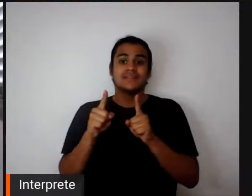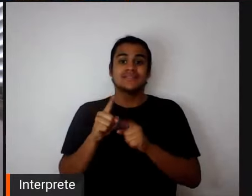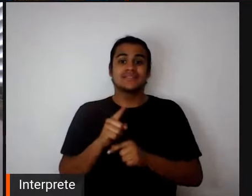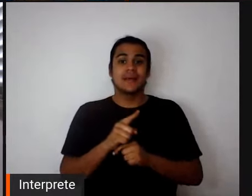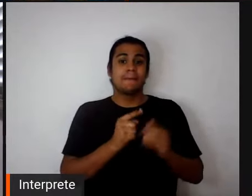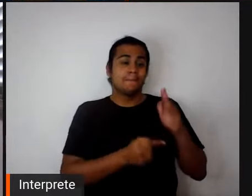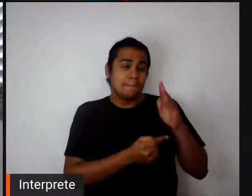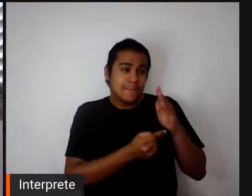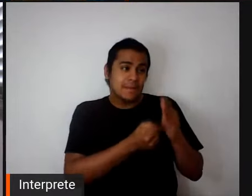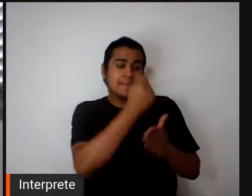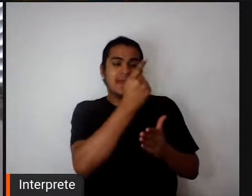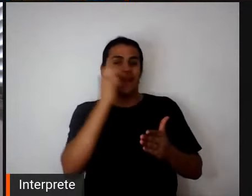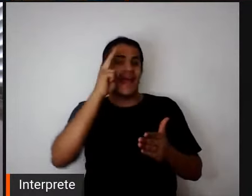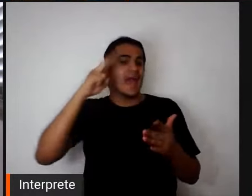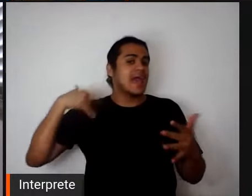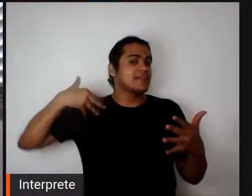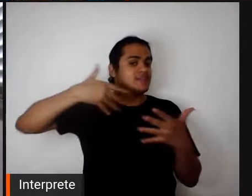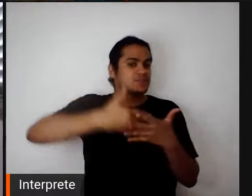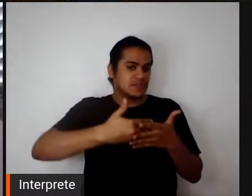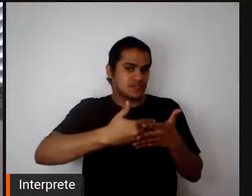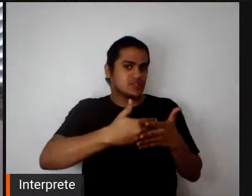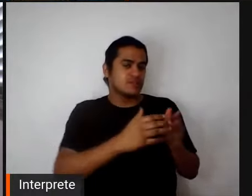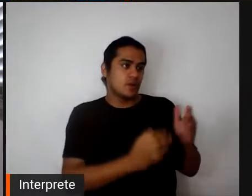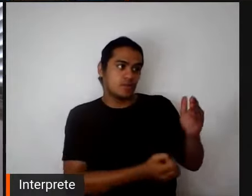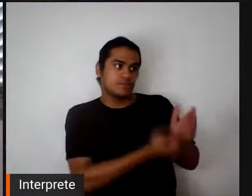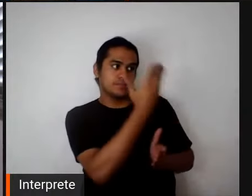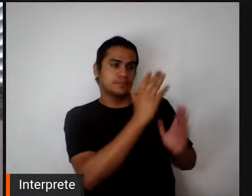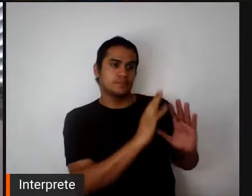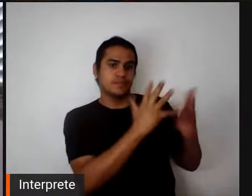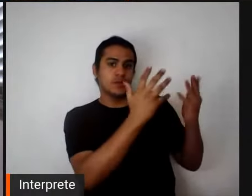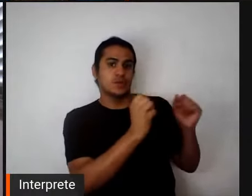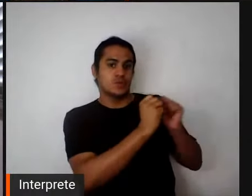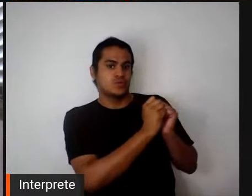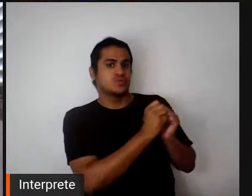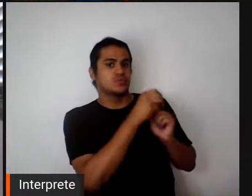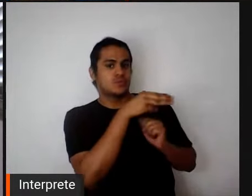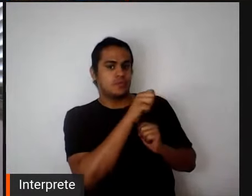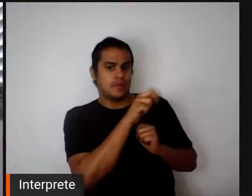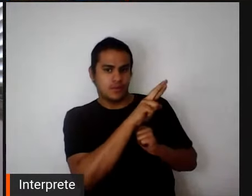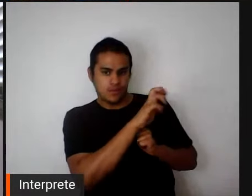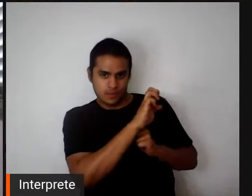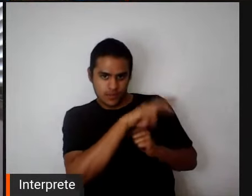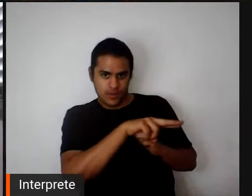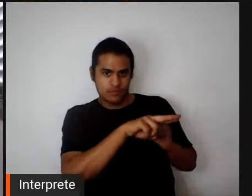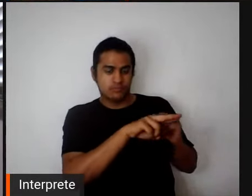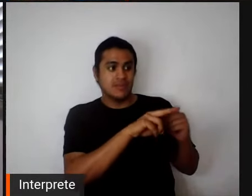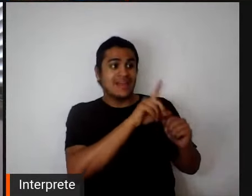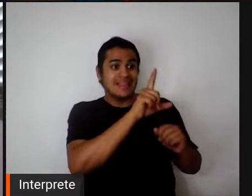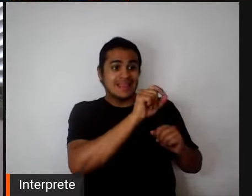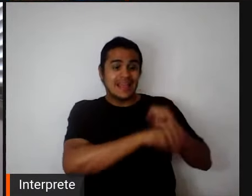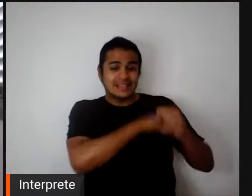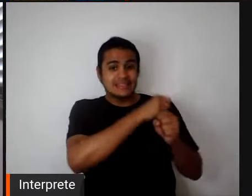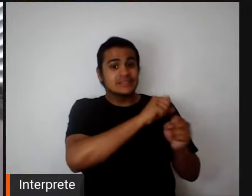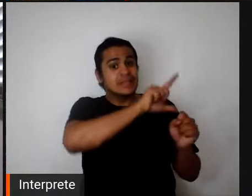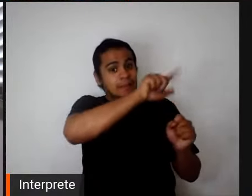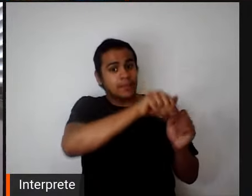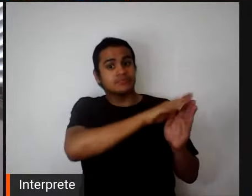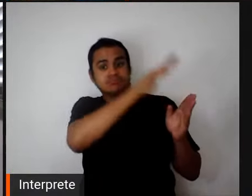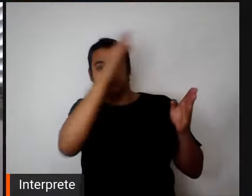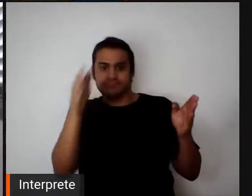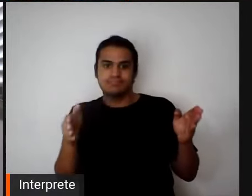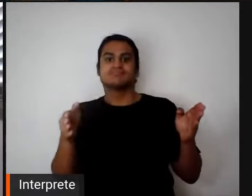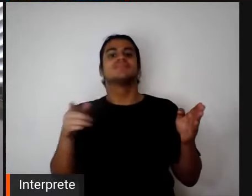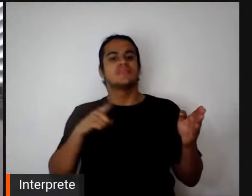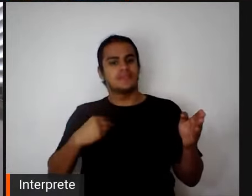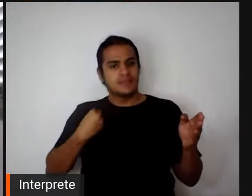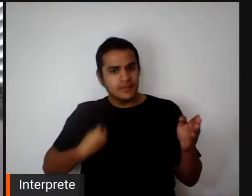primeira retrospectiva montada em conjunto com a Maureen, a retrospectiva do trabalho fotográfico dela no Instituto Moreira Salles, né,